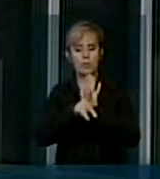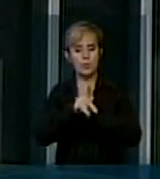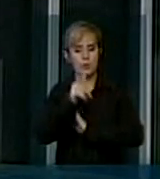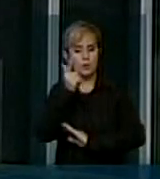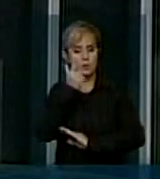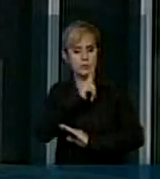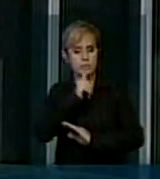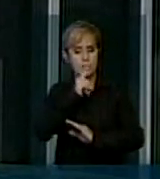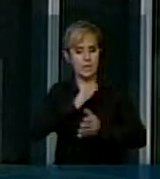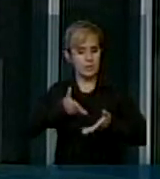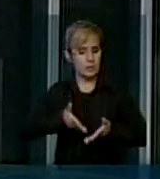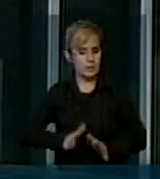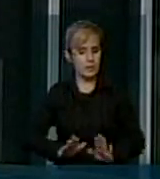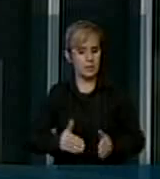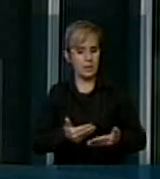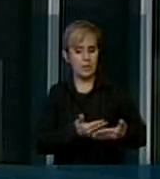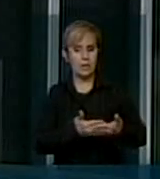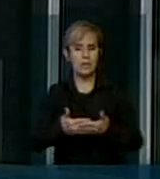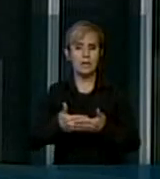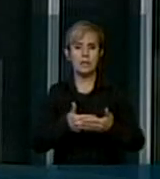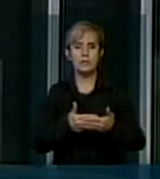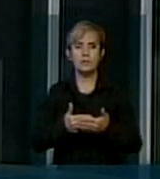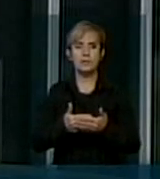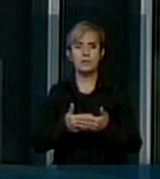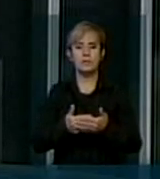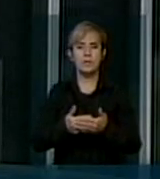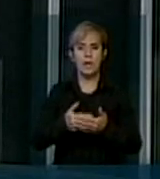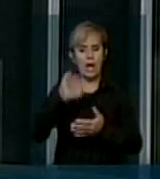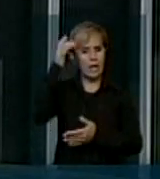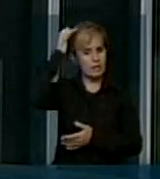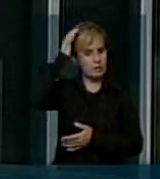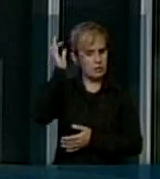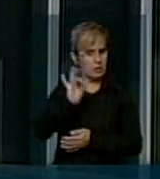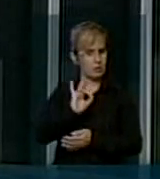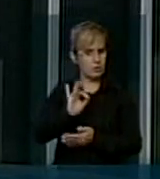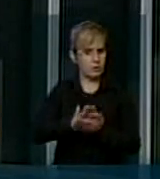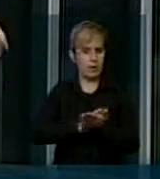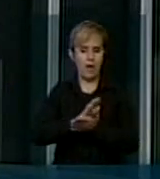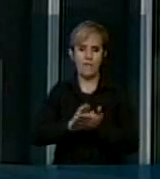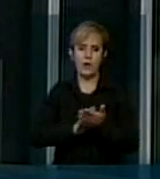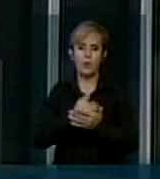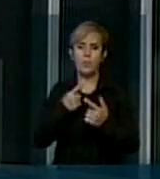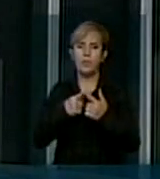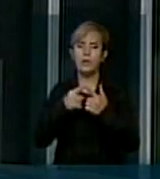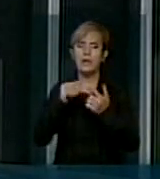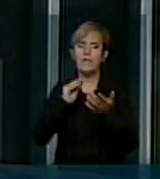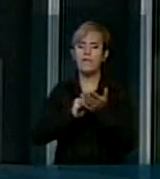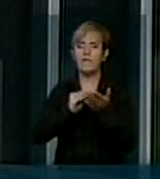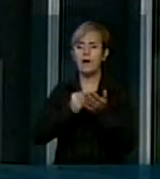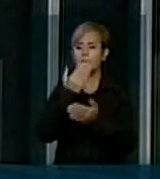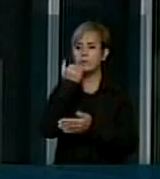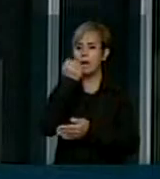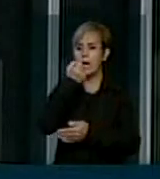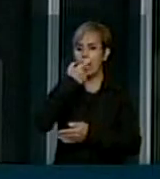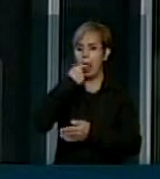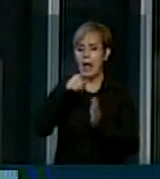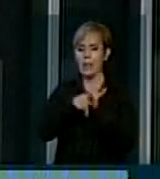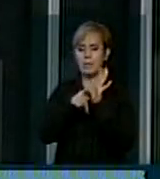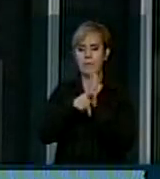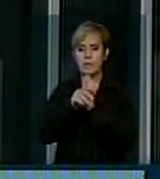de nascerem crianças anencéfalas no nosso país. Mas temos também, senhor presidente,